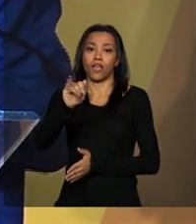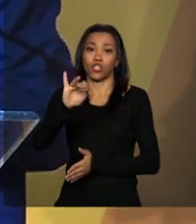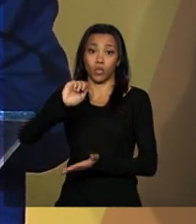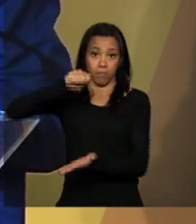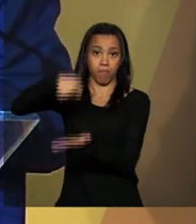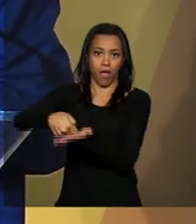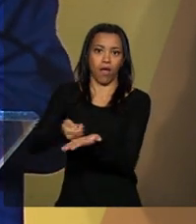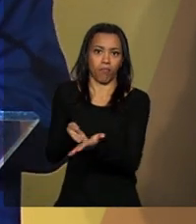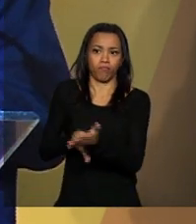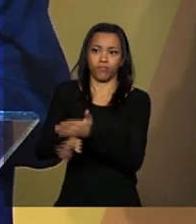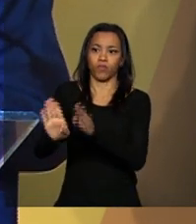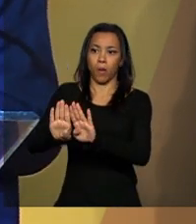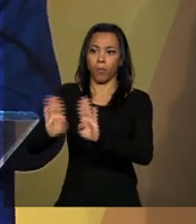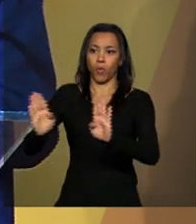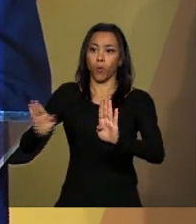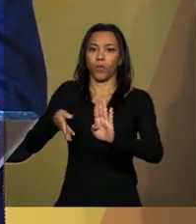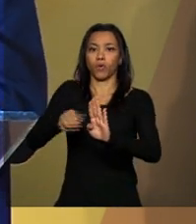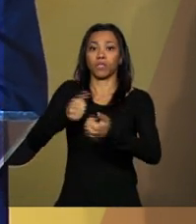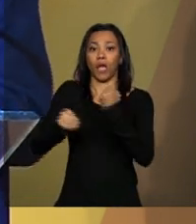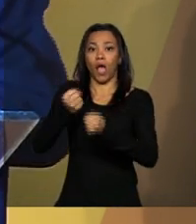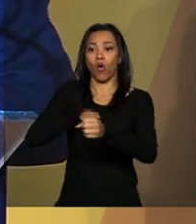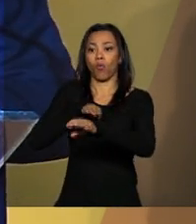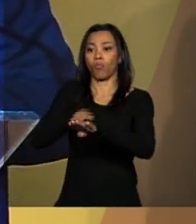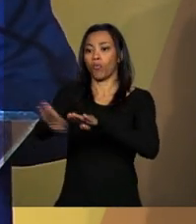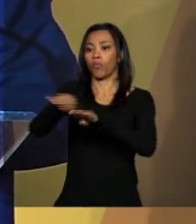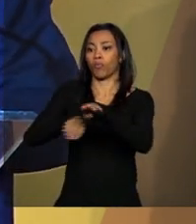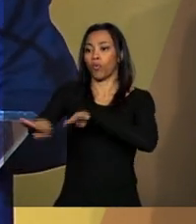portos vocês viram a